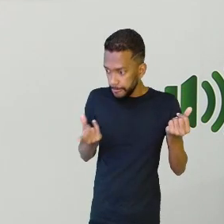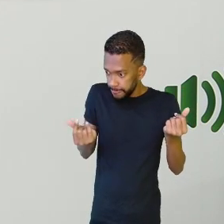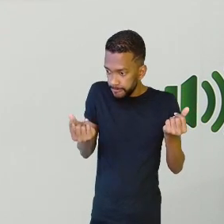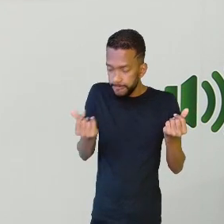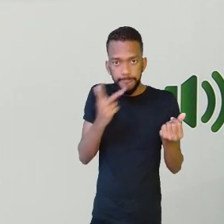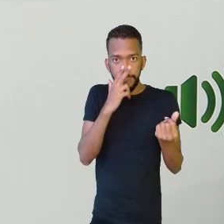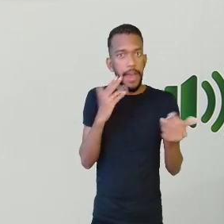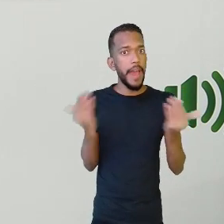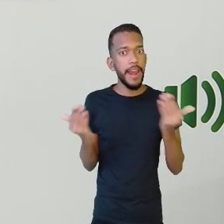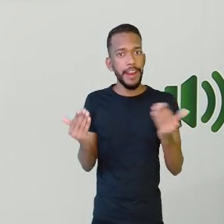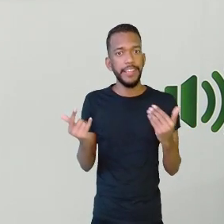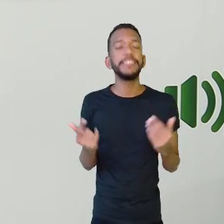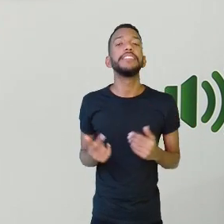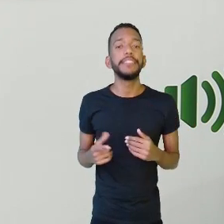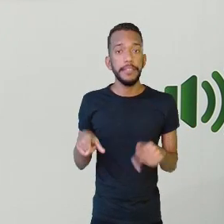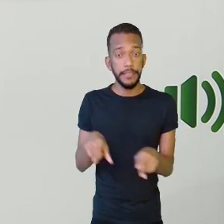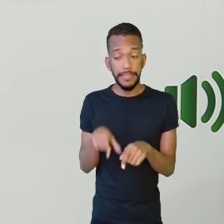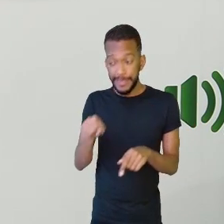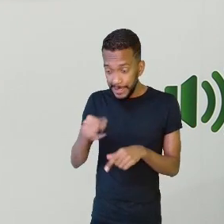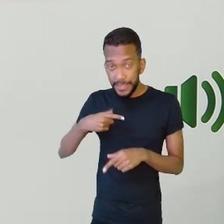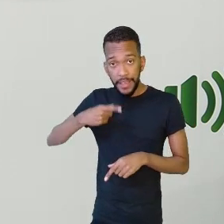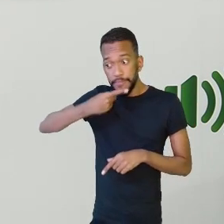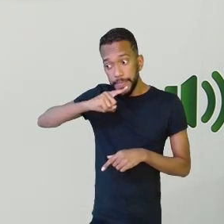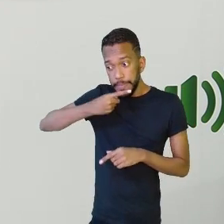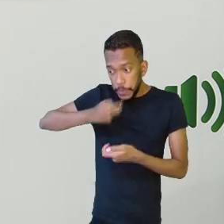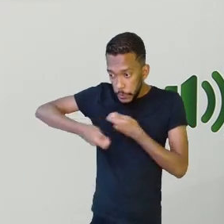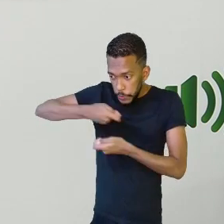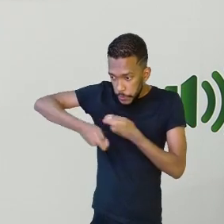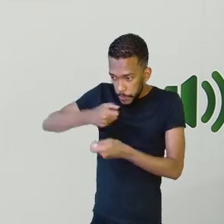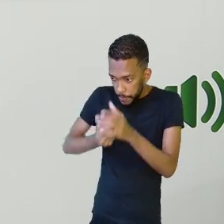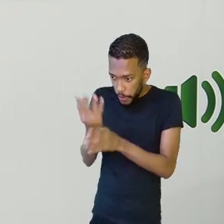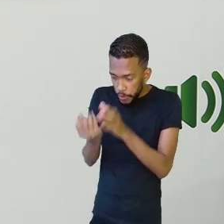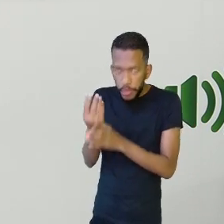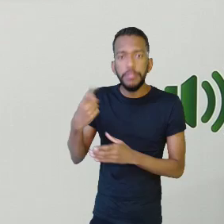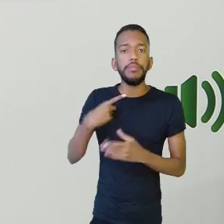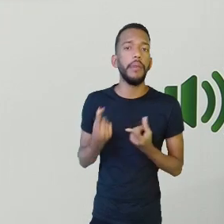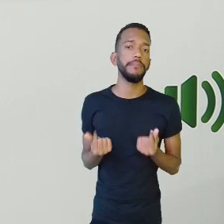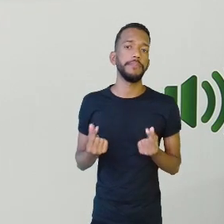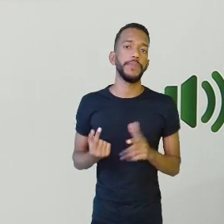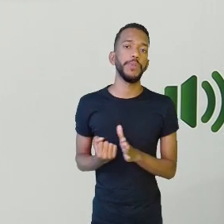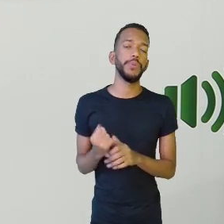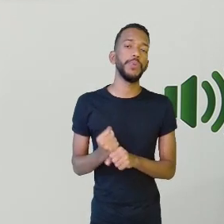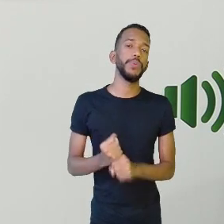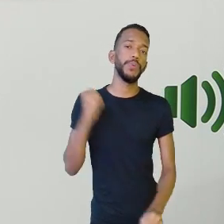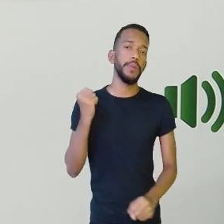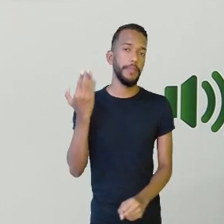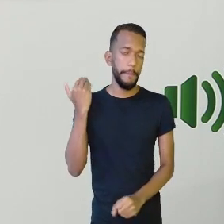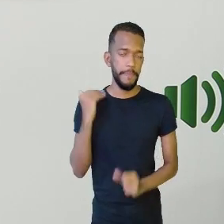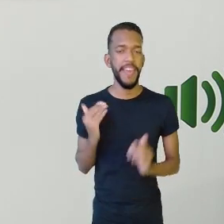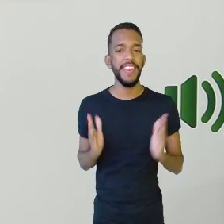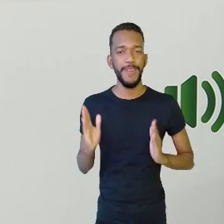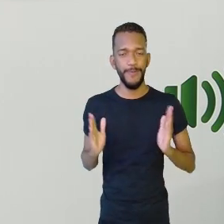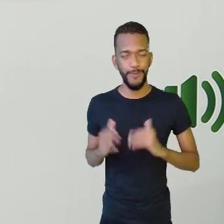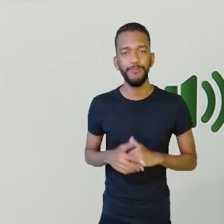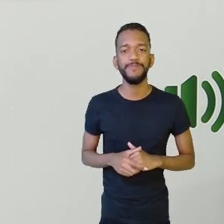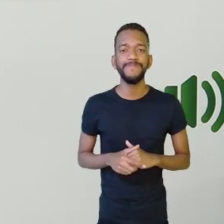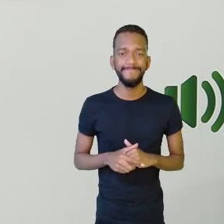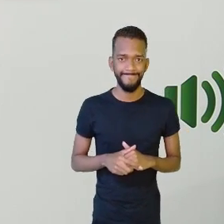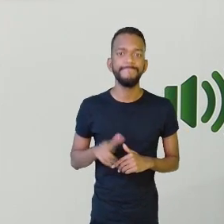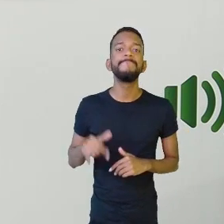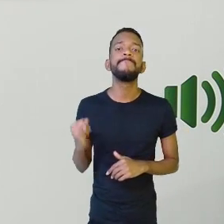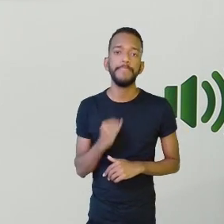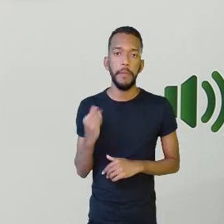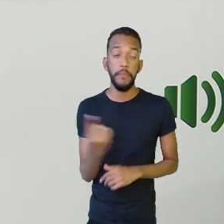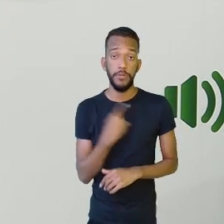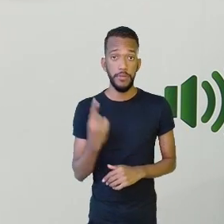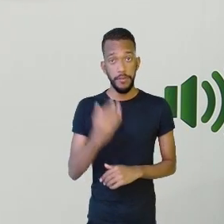cana-de-açúcar, também deteria o poder econômico, o maior poder aquisitivo naquele período, tá? Isso é muito importante